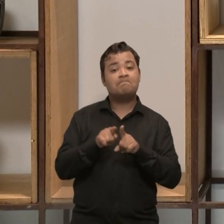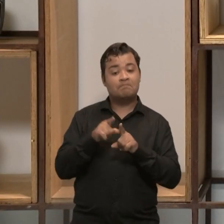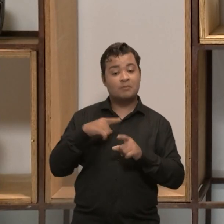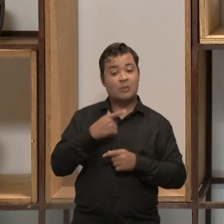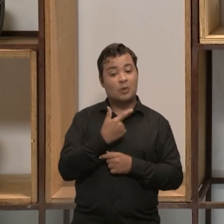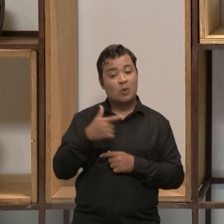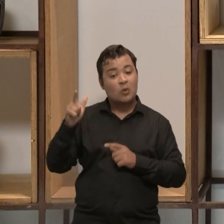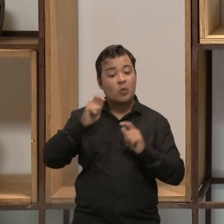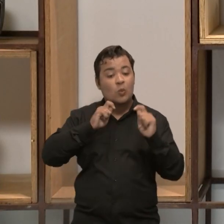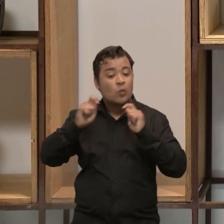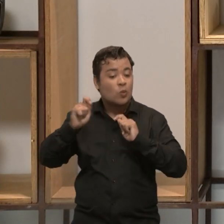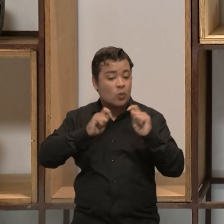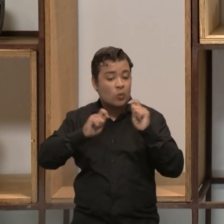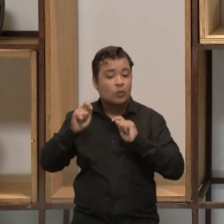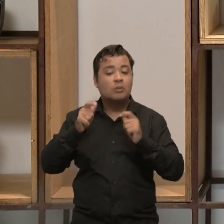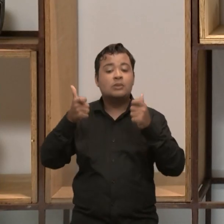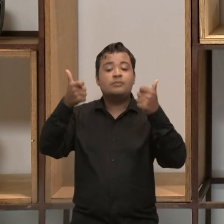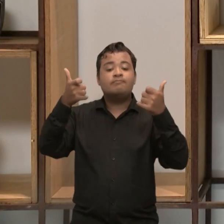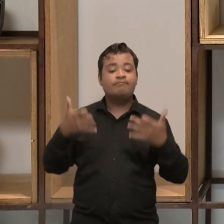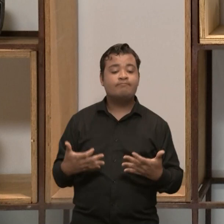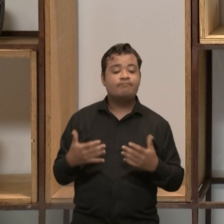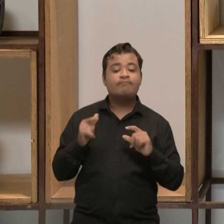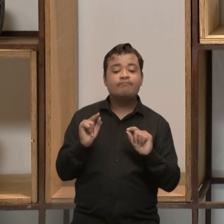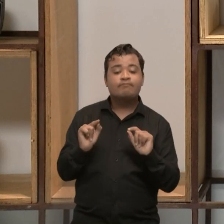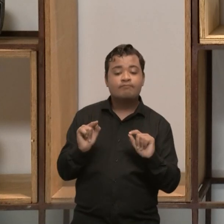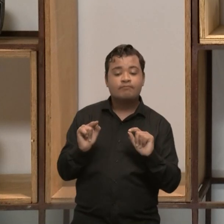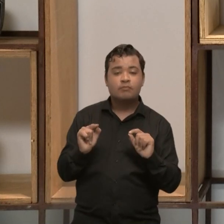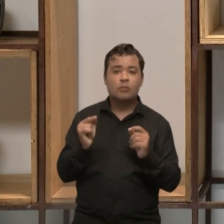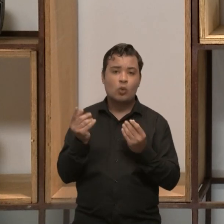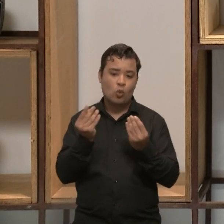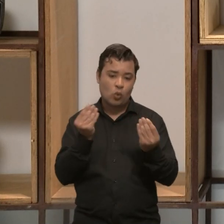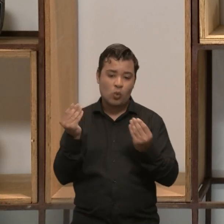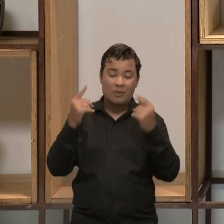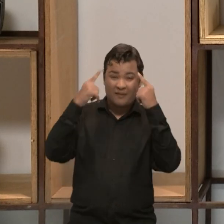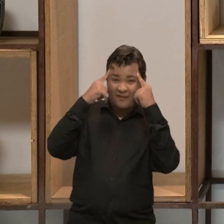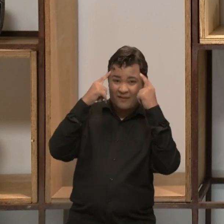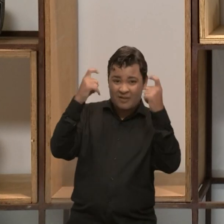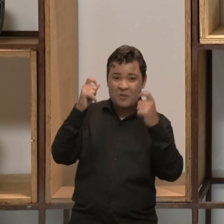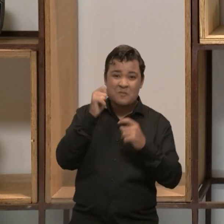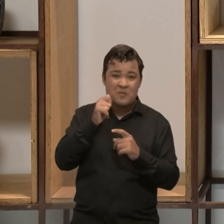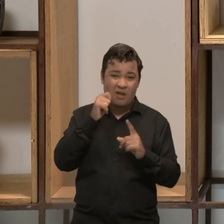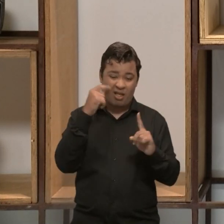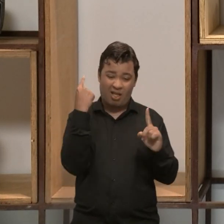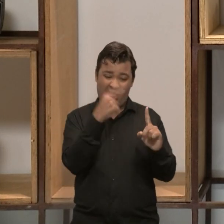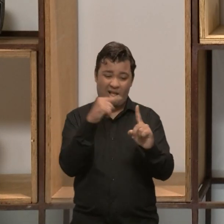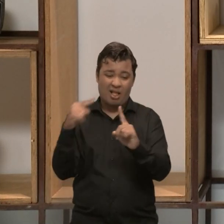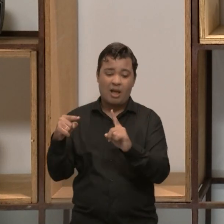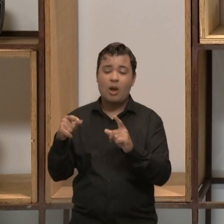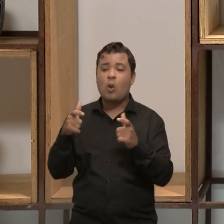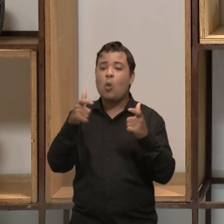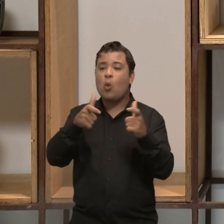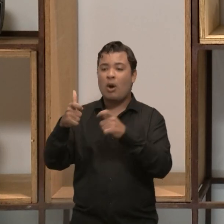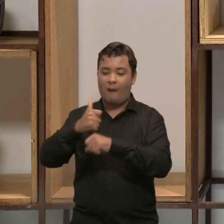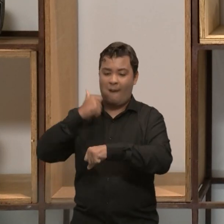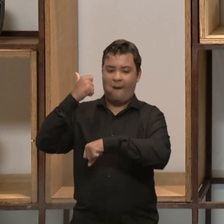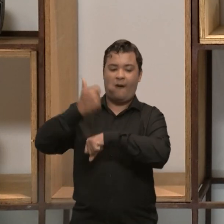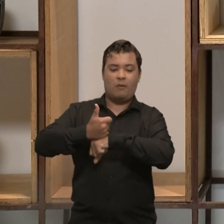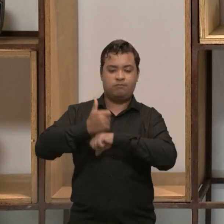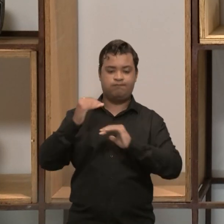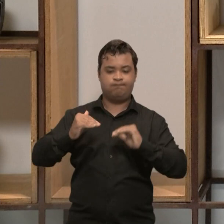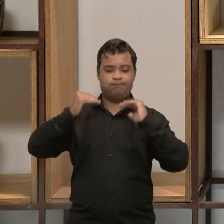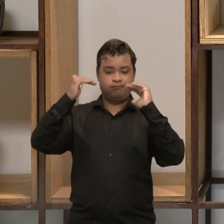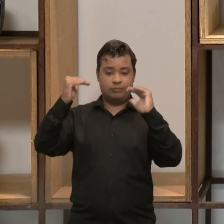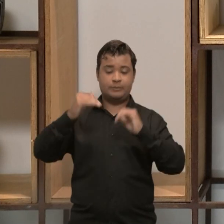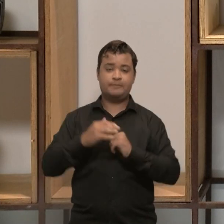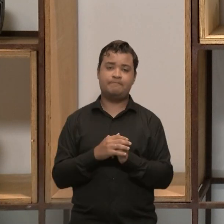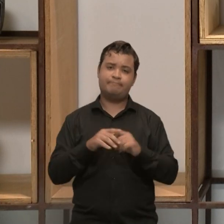outra entrevistada que vai falar um pouco sobre a questão da violência contra as mulheres nos espaços de poder. E a gente também continua falando, claro,